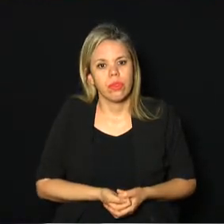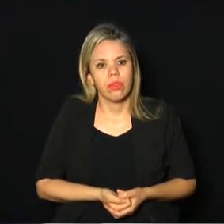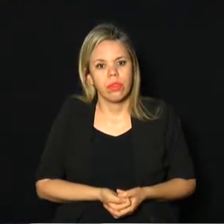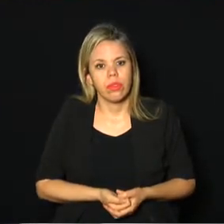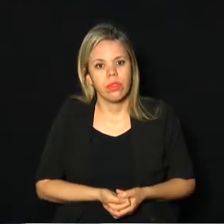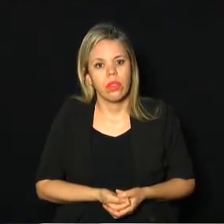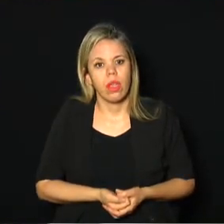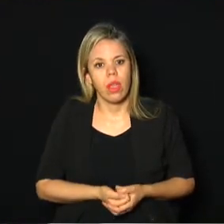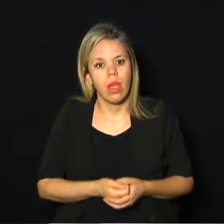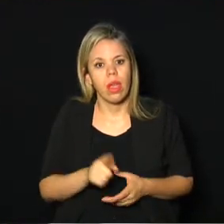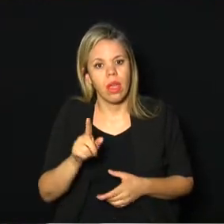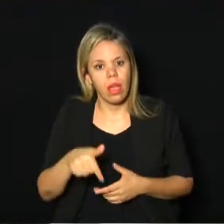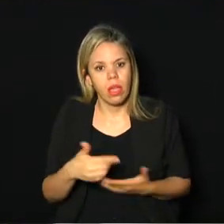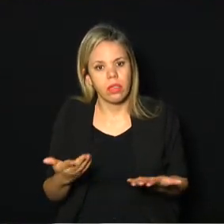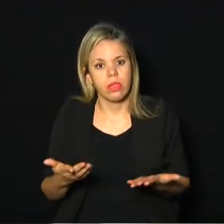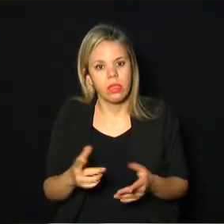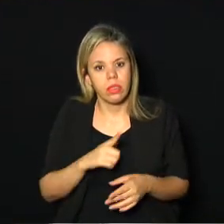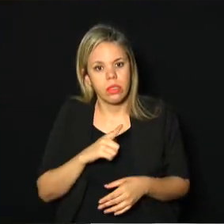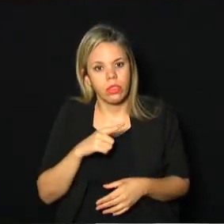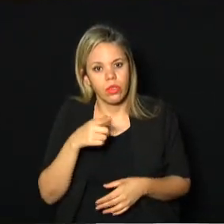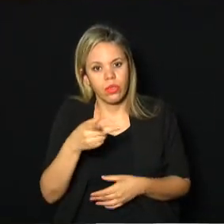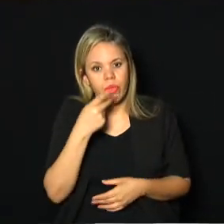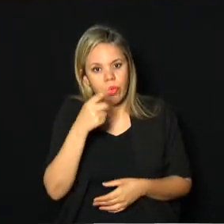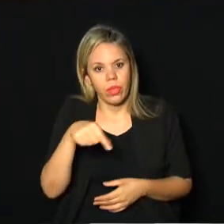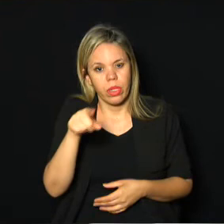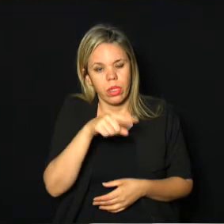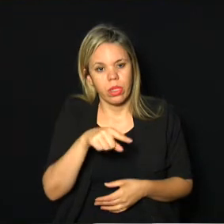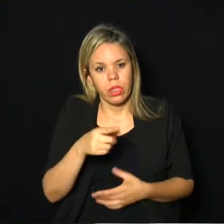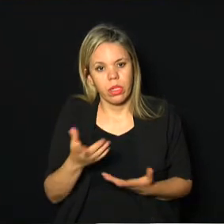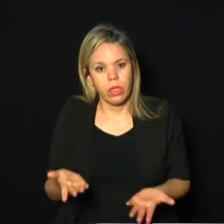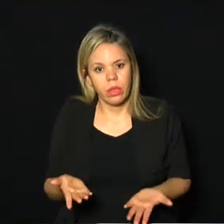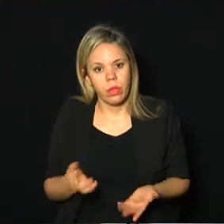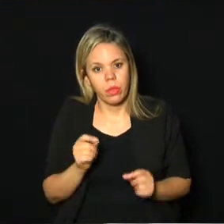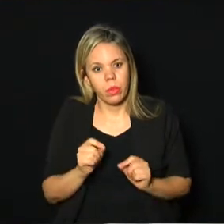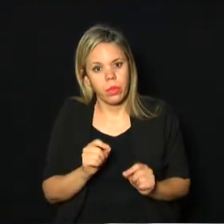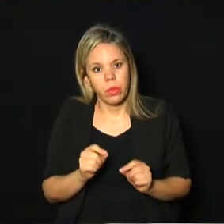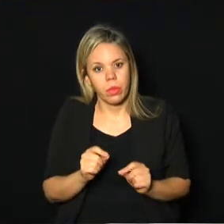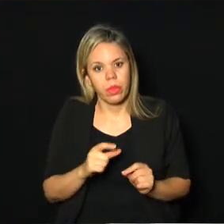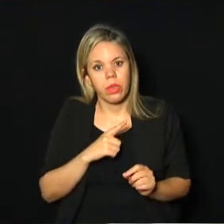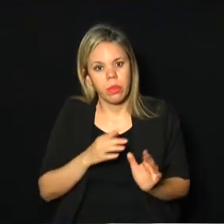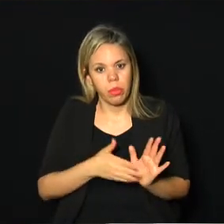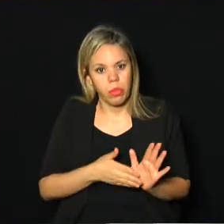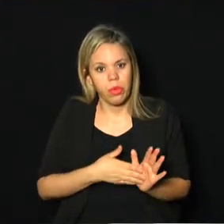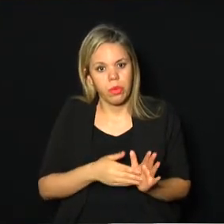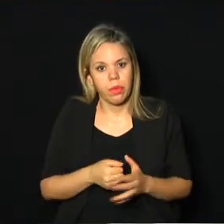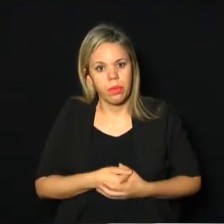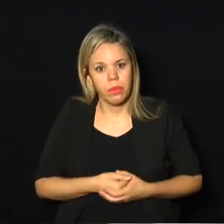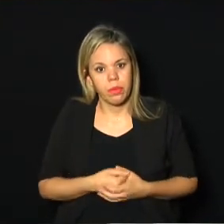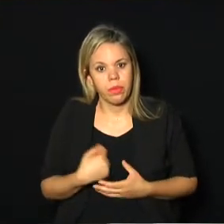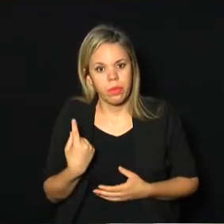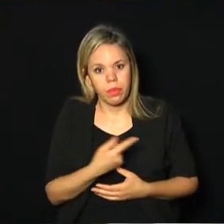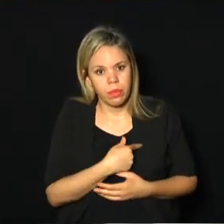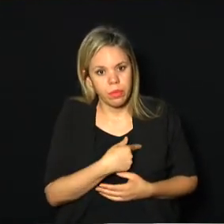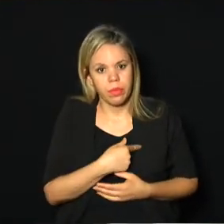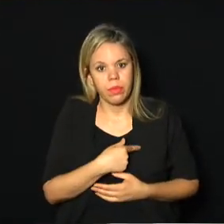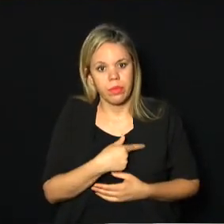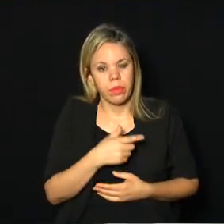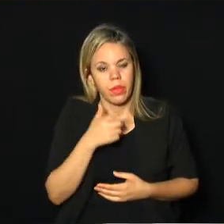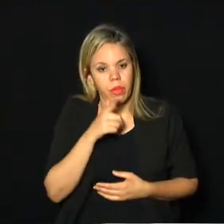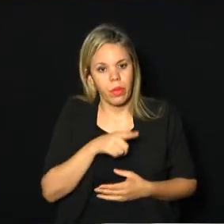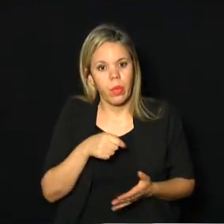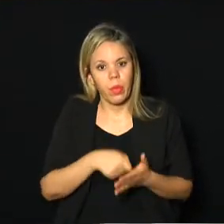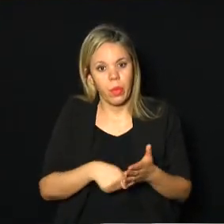essa direção que Vossa Excelência está colocando, está propondo, a gente vai fazer o